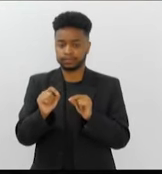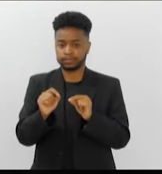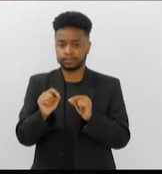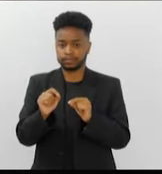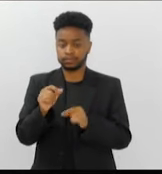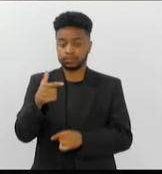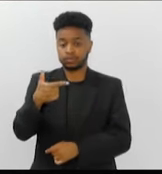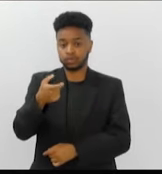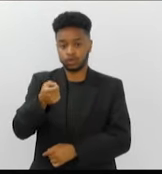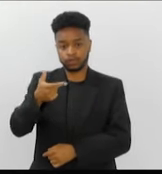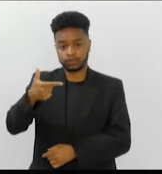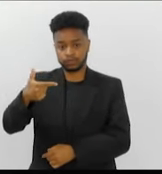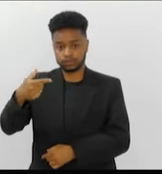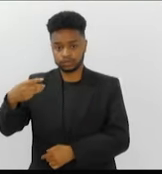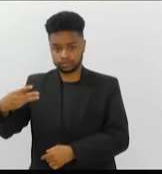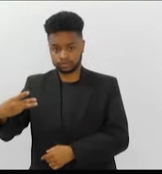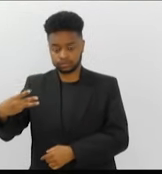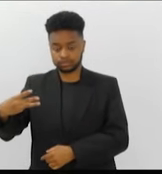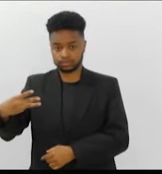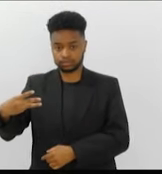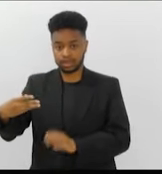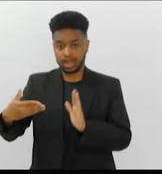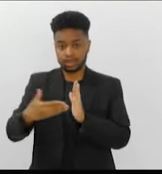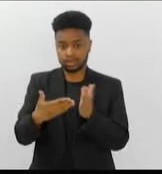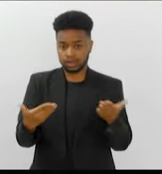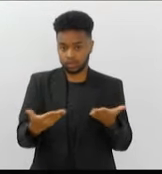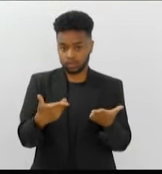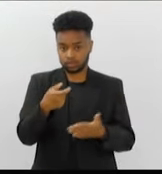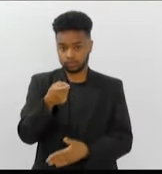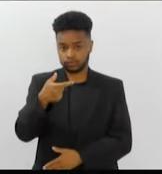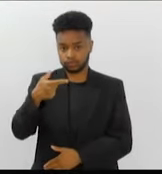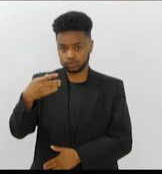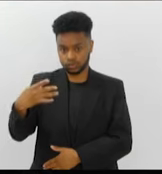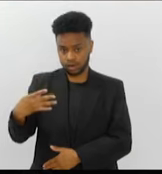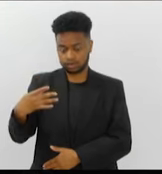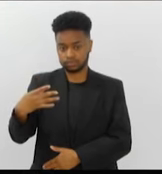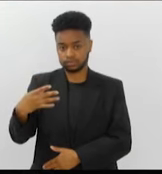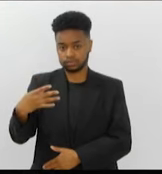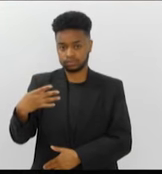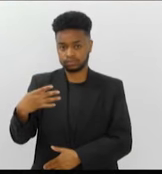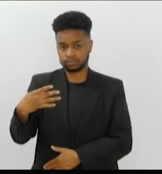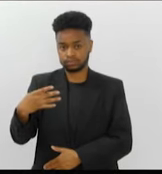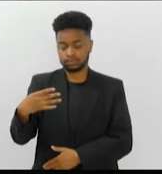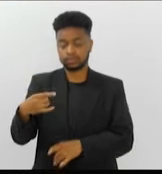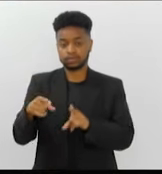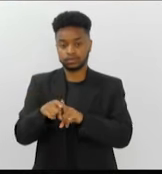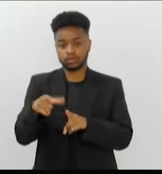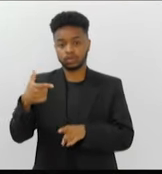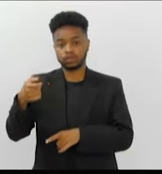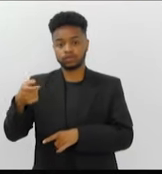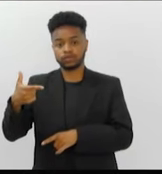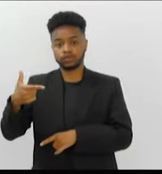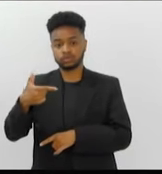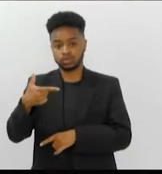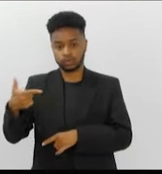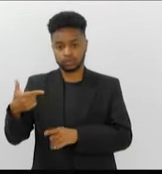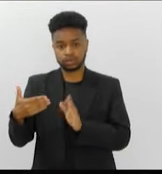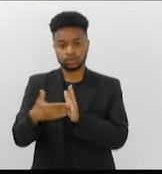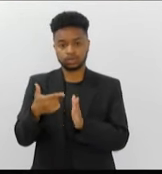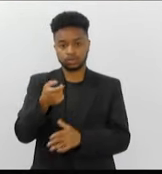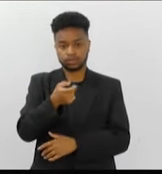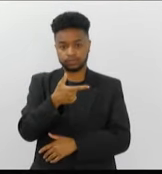de 23 para 24, do ano de 22 para 23, foi quando